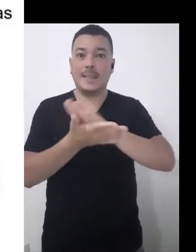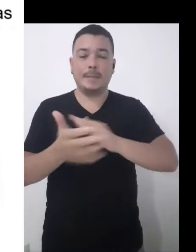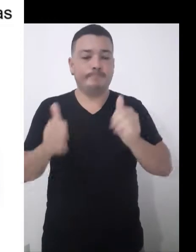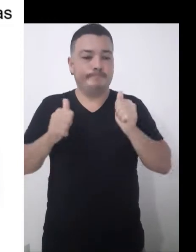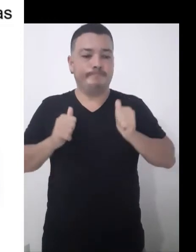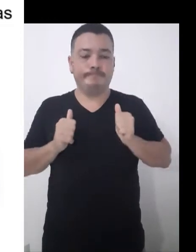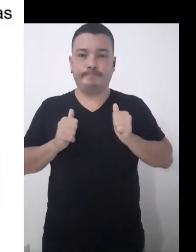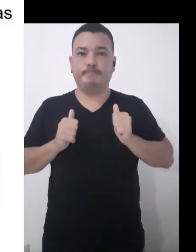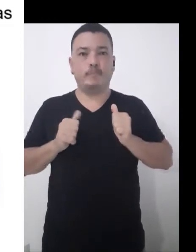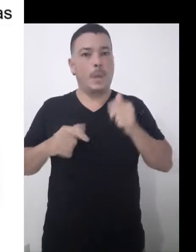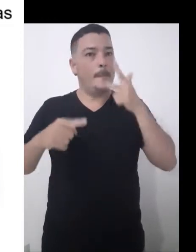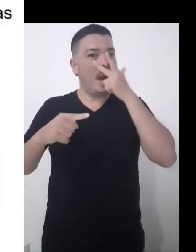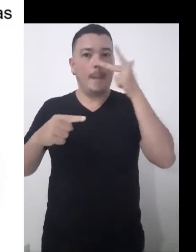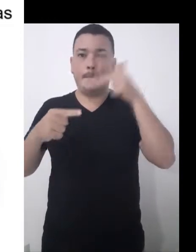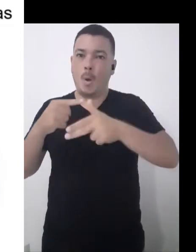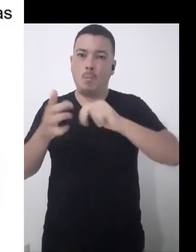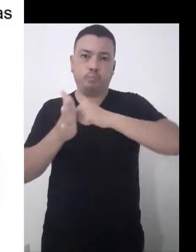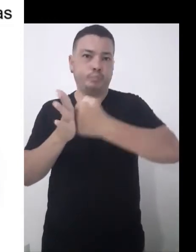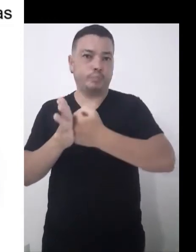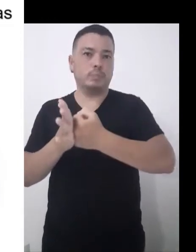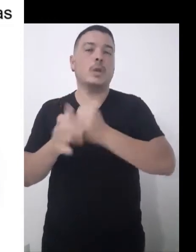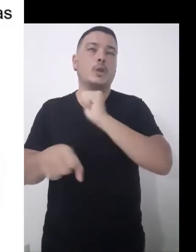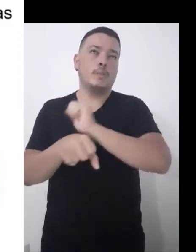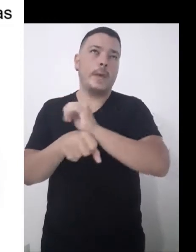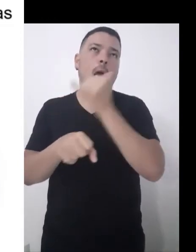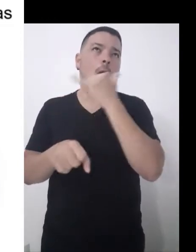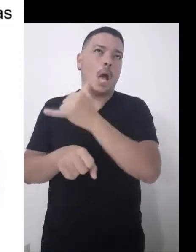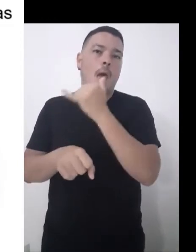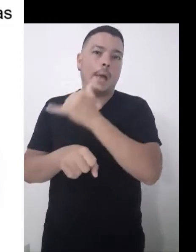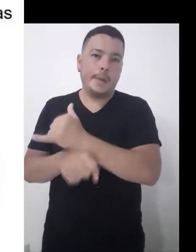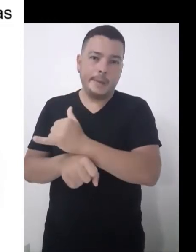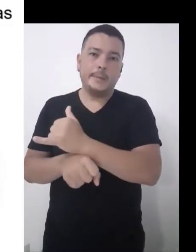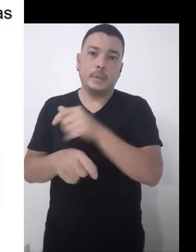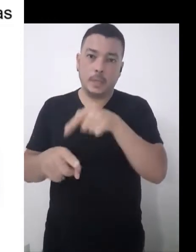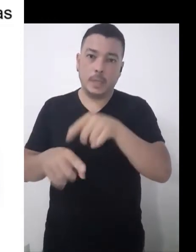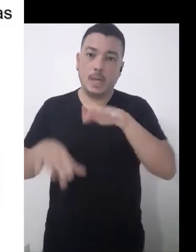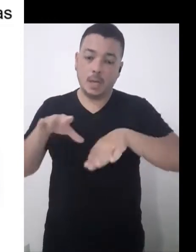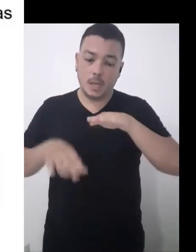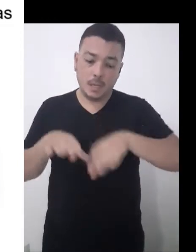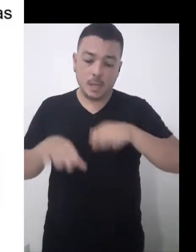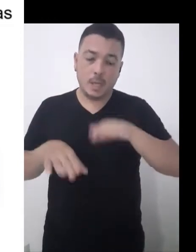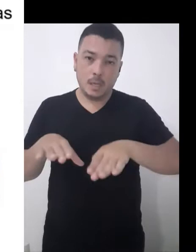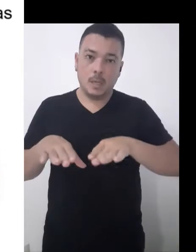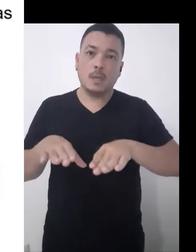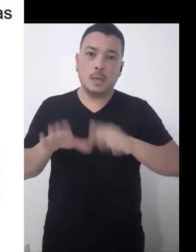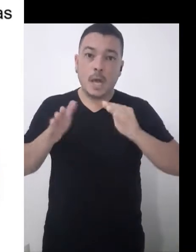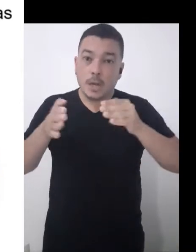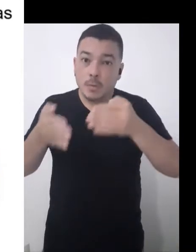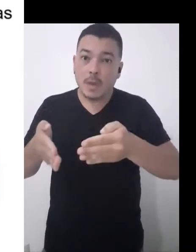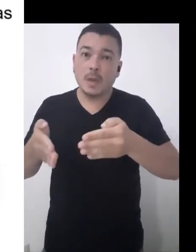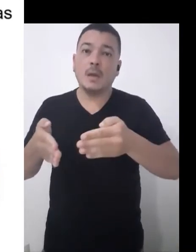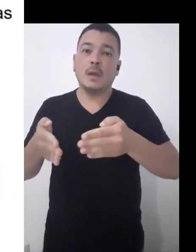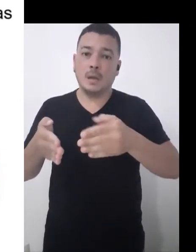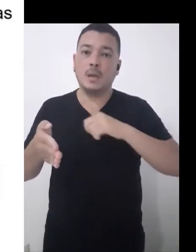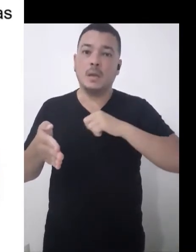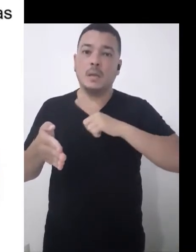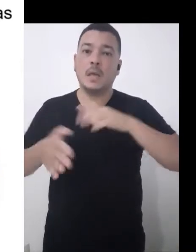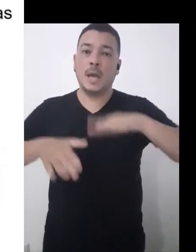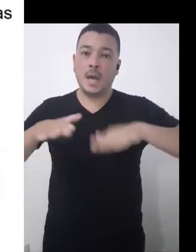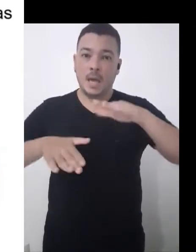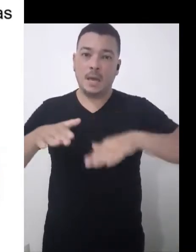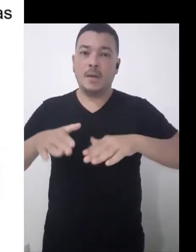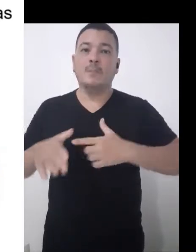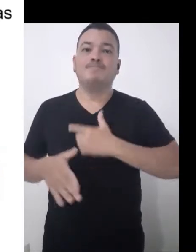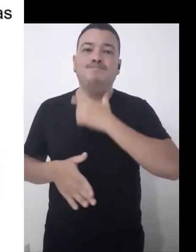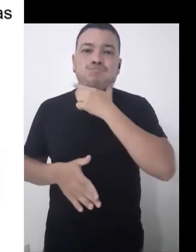abrir, alterar nada nela. Né? Então isso pode, em alguns casos muito específicos, eu posso encontrar isso na forma de um gargalo.